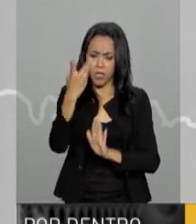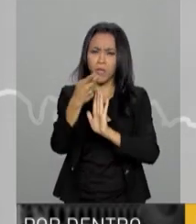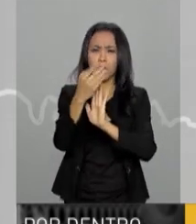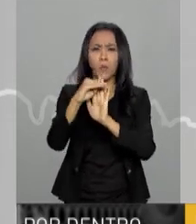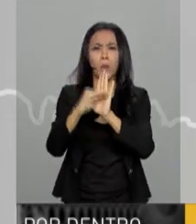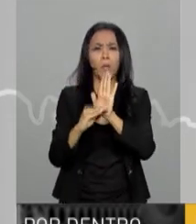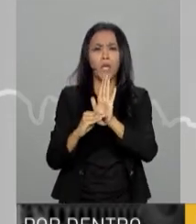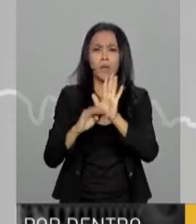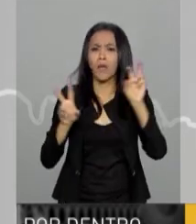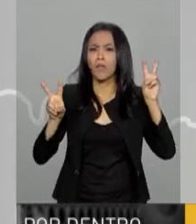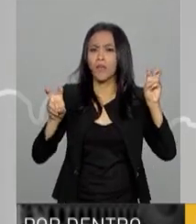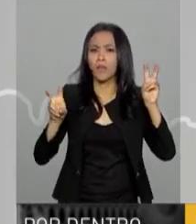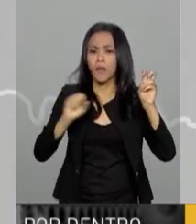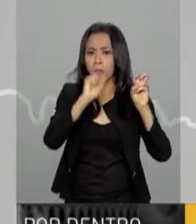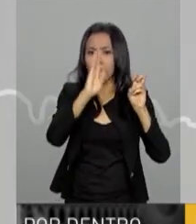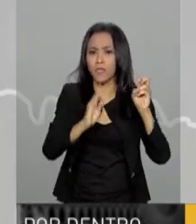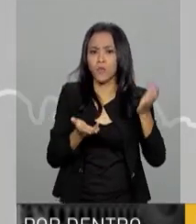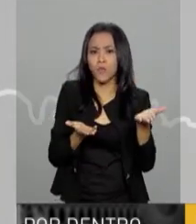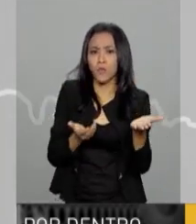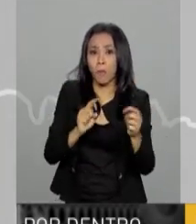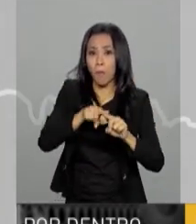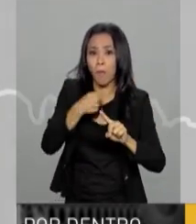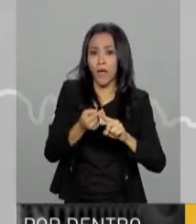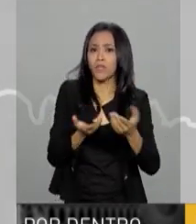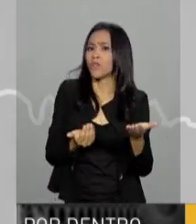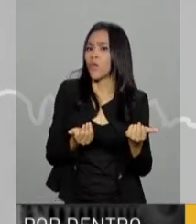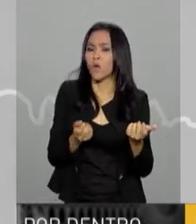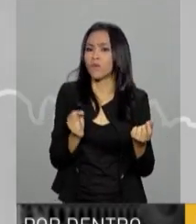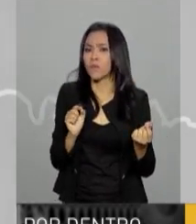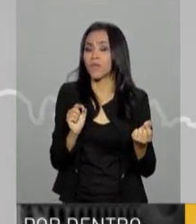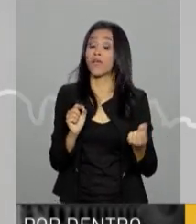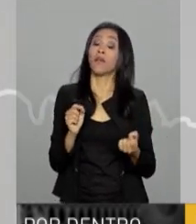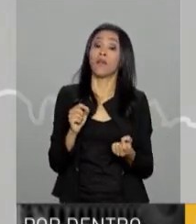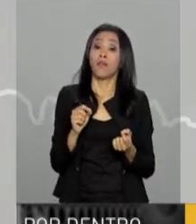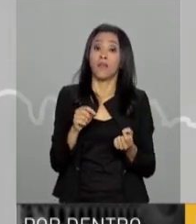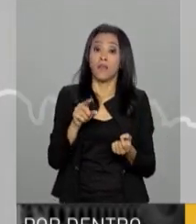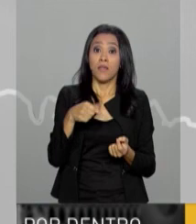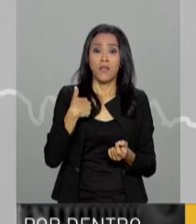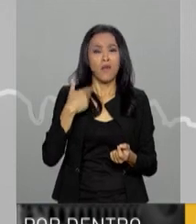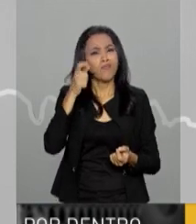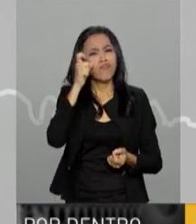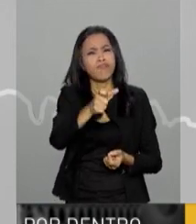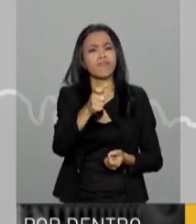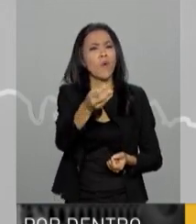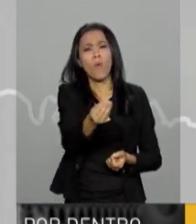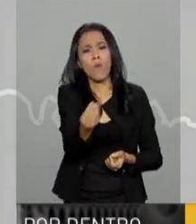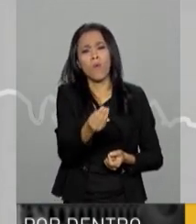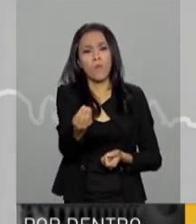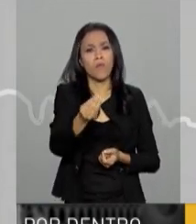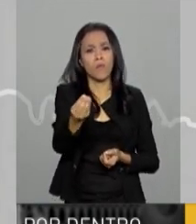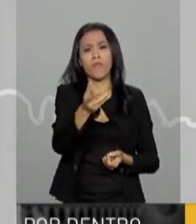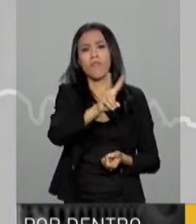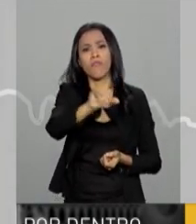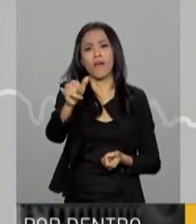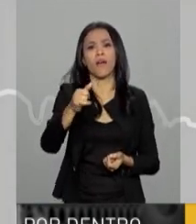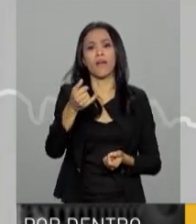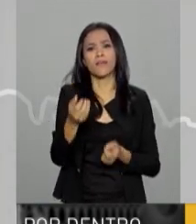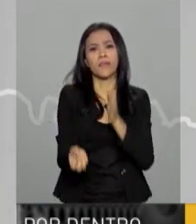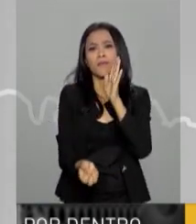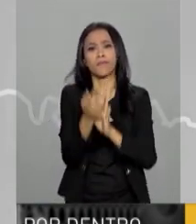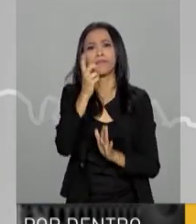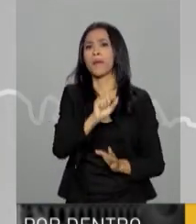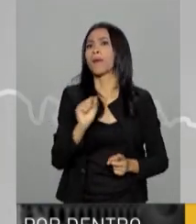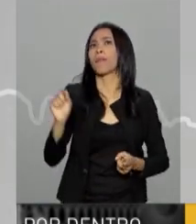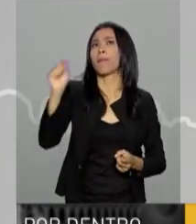brasil a jovem para o presidente michel temer e também interessado em saber como serão essas aplicações do programa no